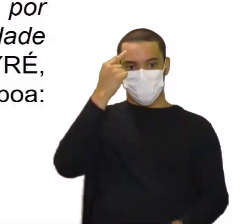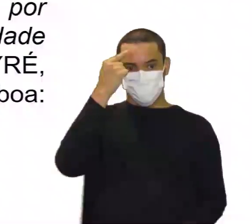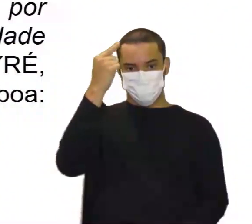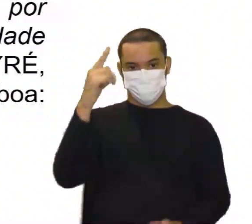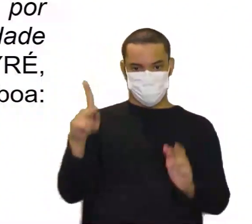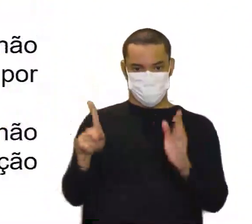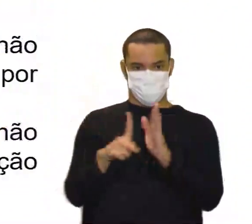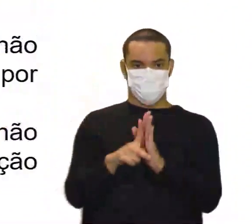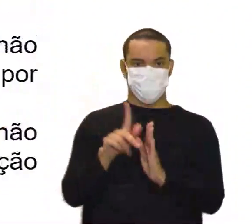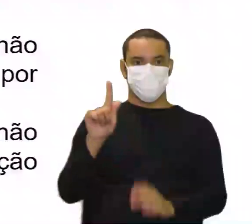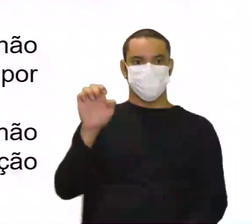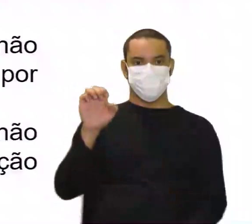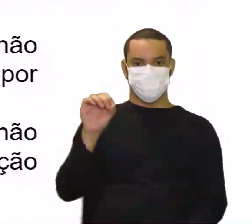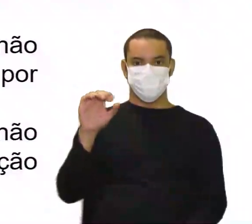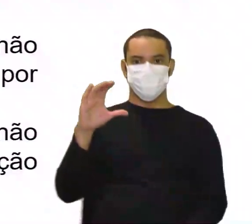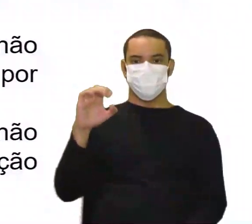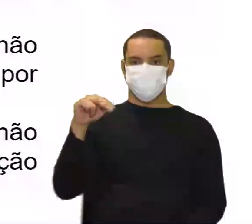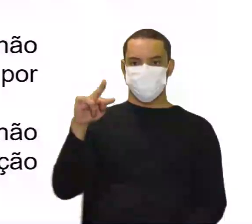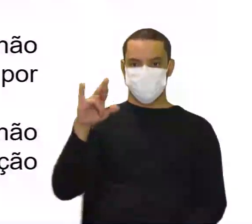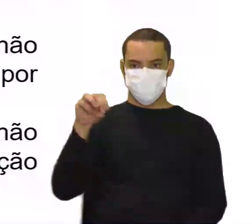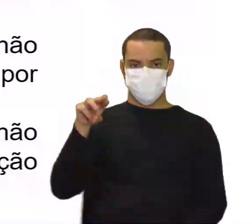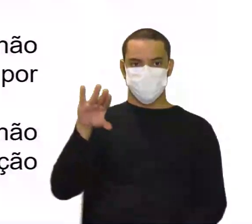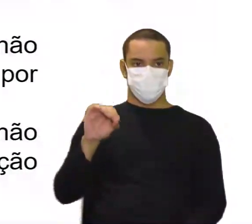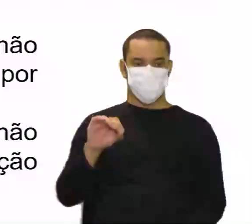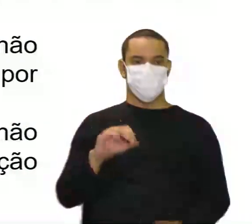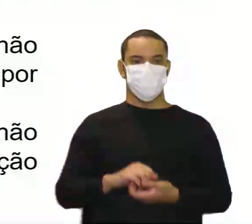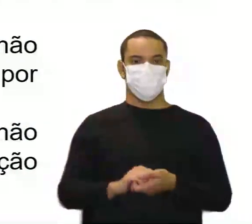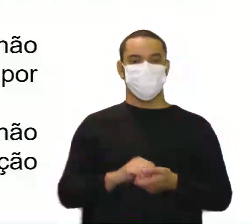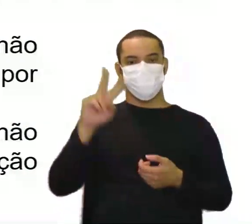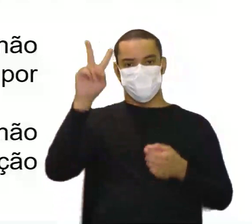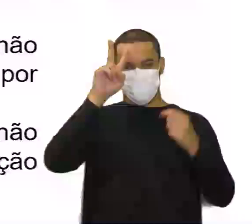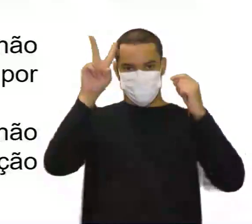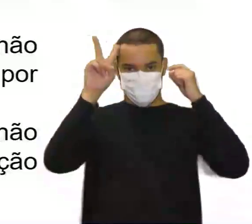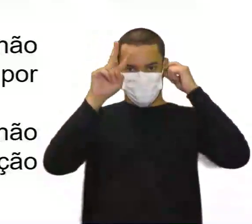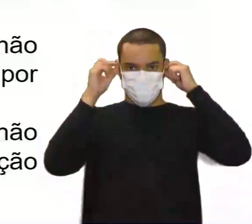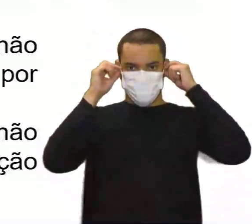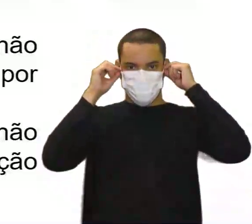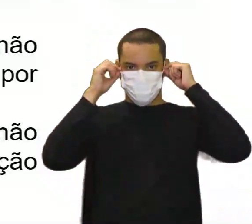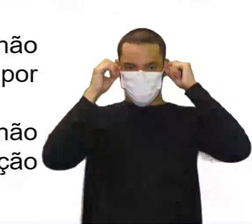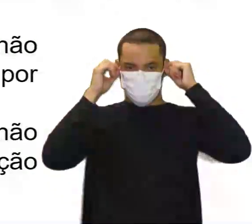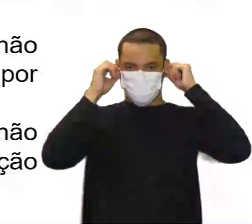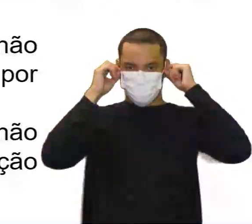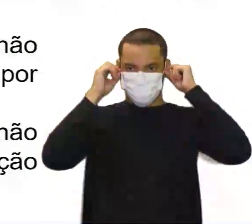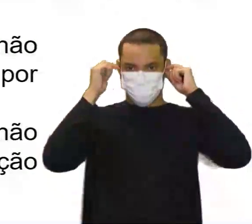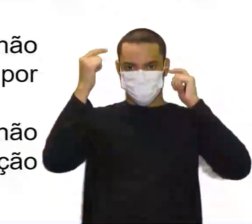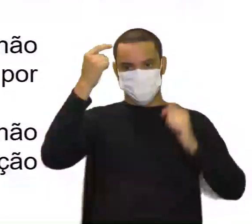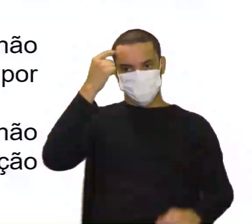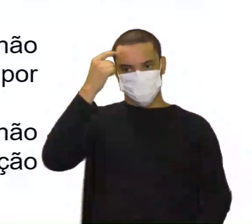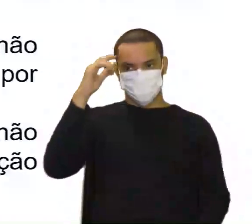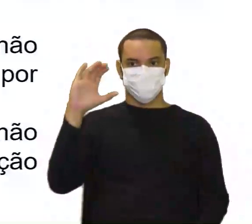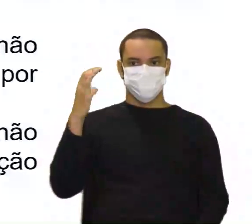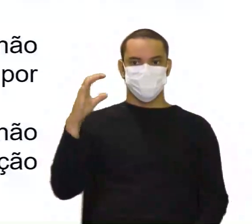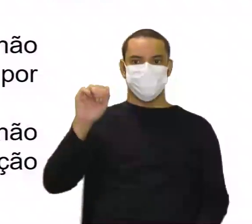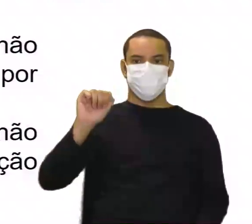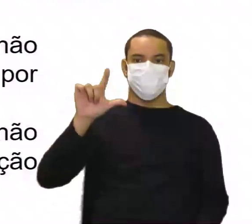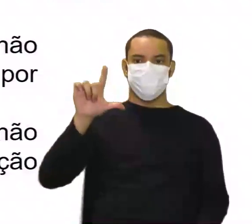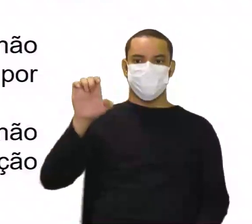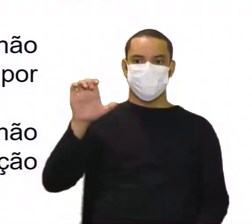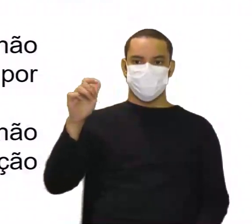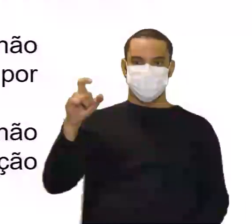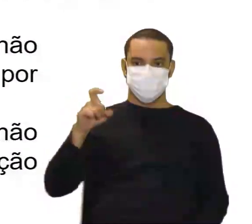do geocentrismo. O historiador do pensamento científico,